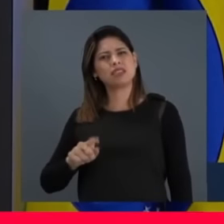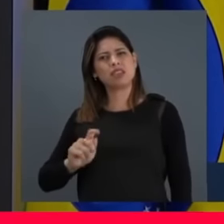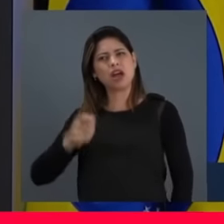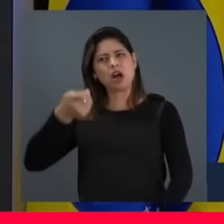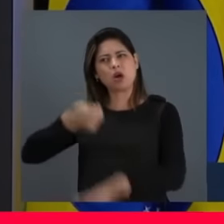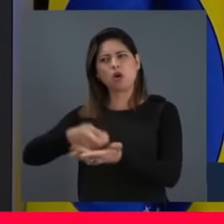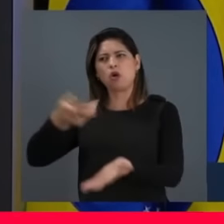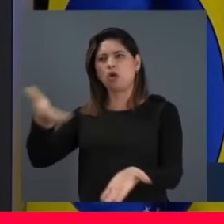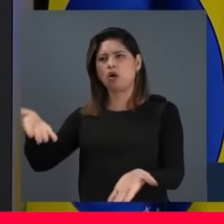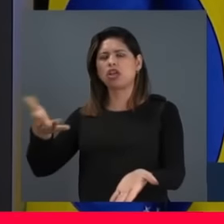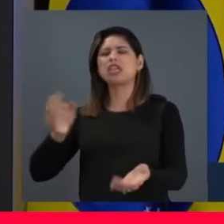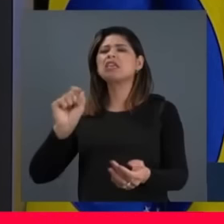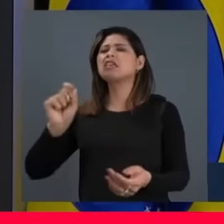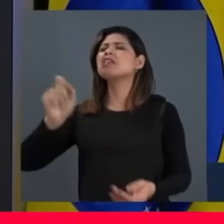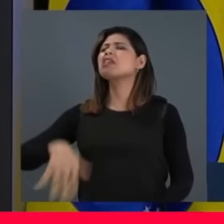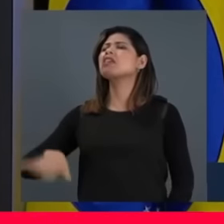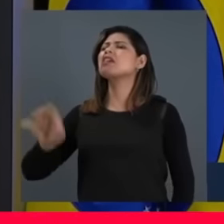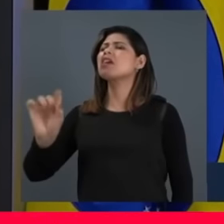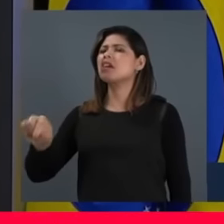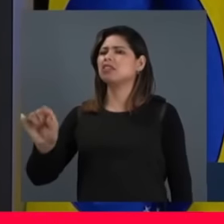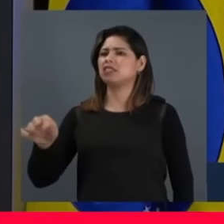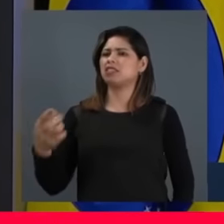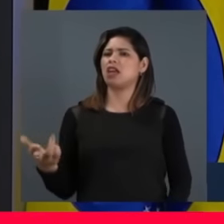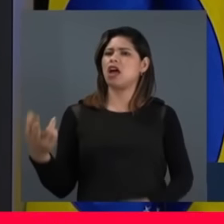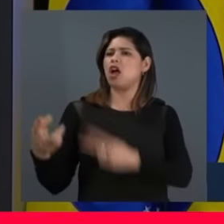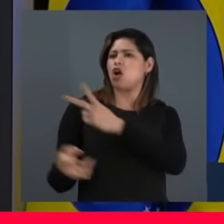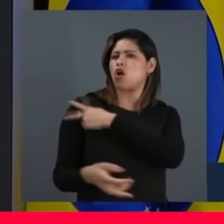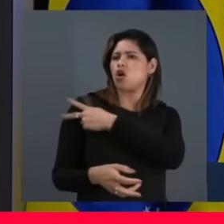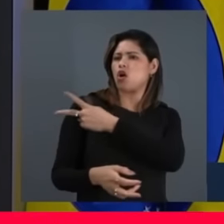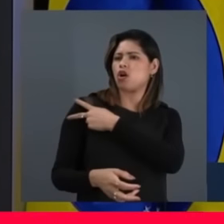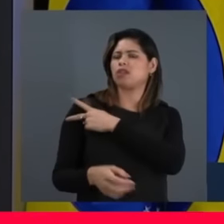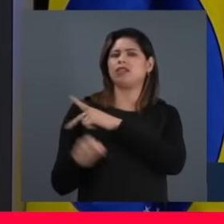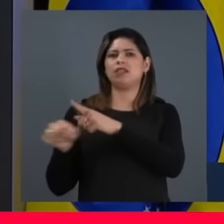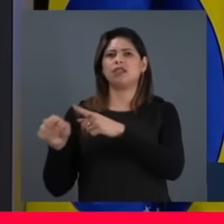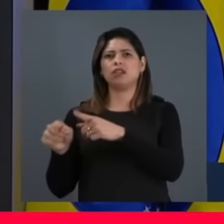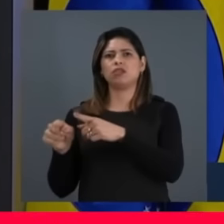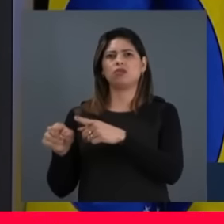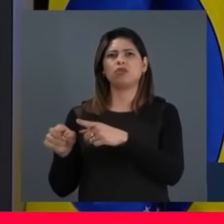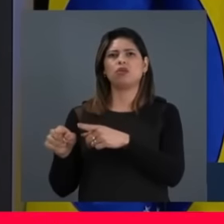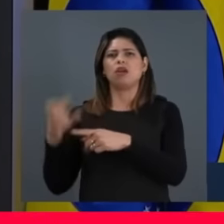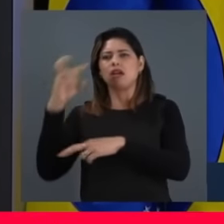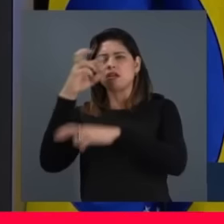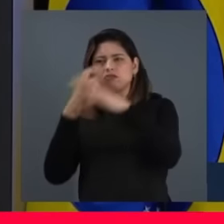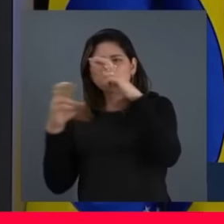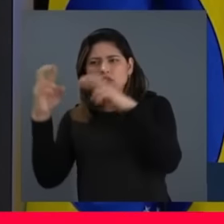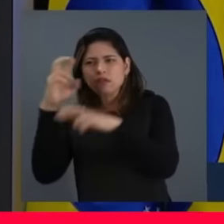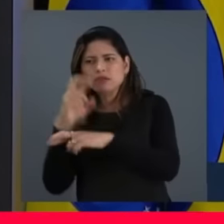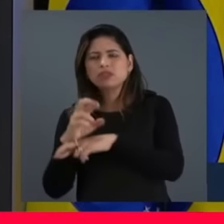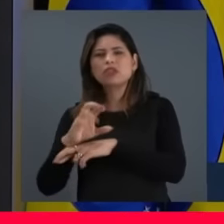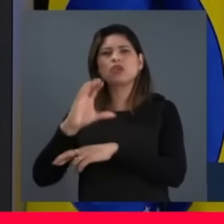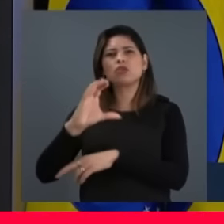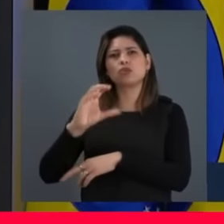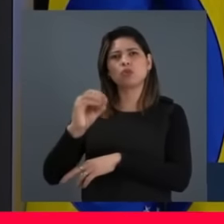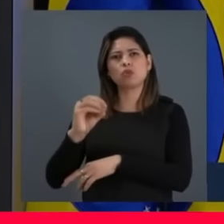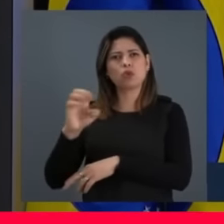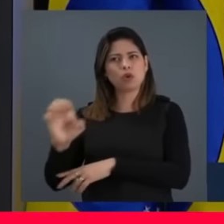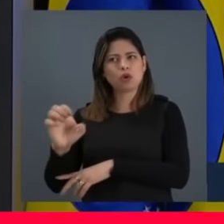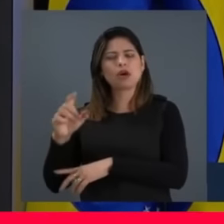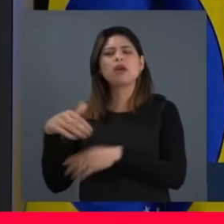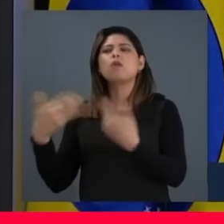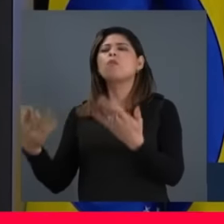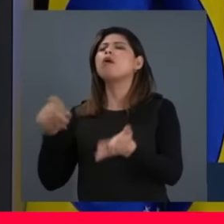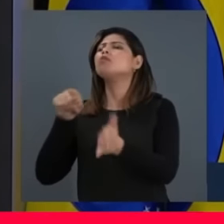chefe o coi no Rio Grande do Sul quais os secretários que estão lá coordenando os